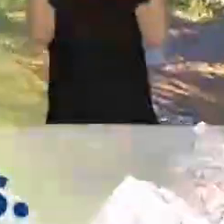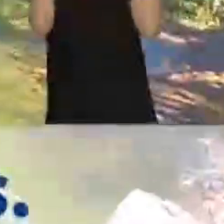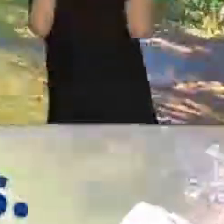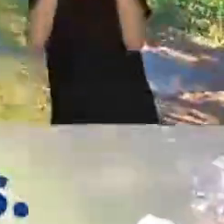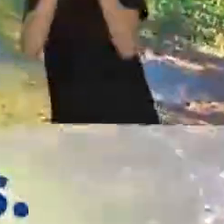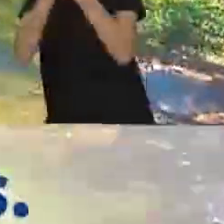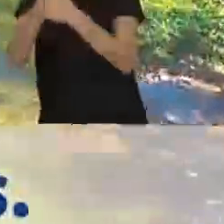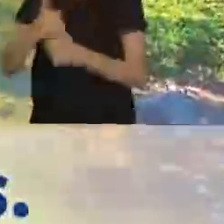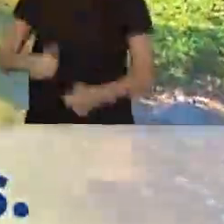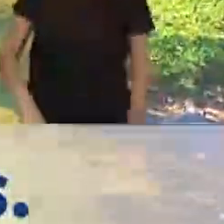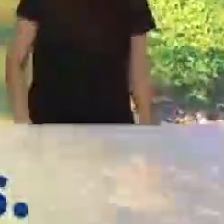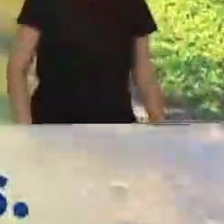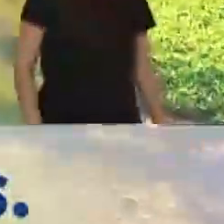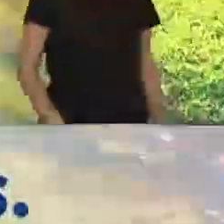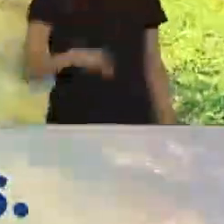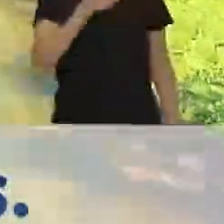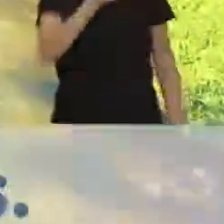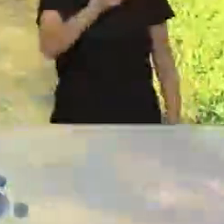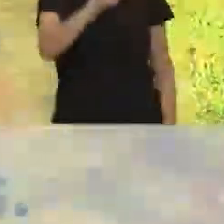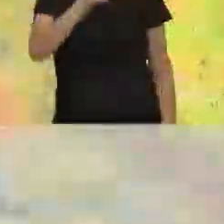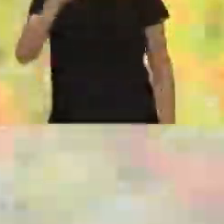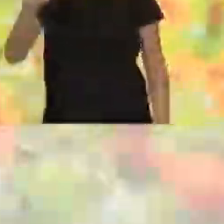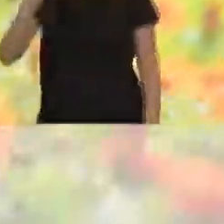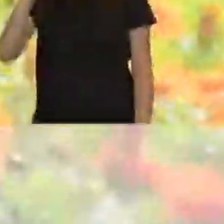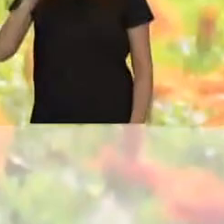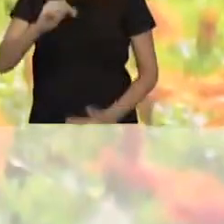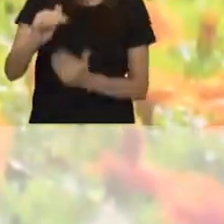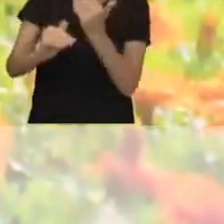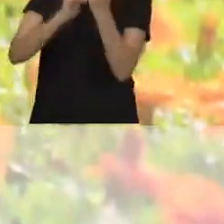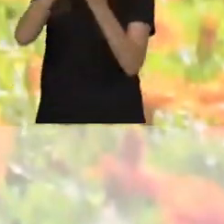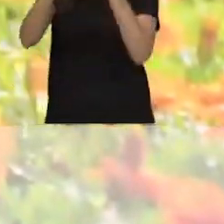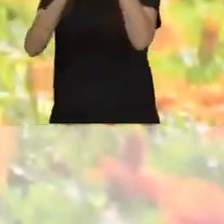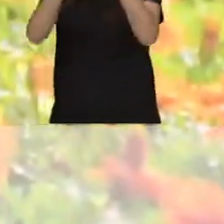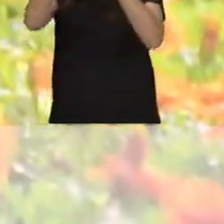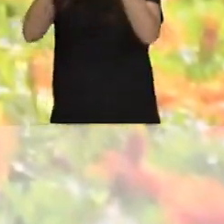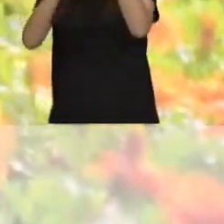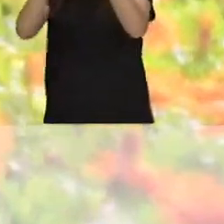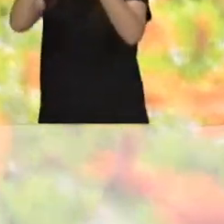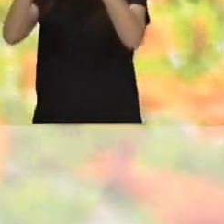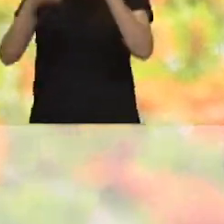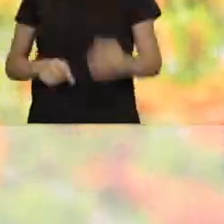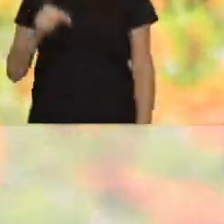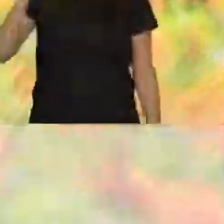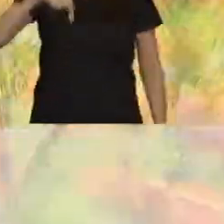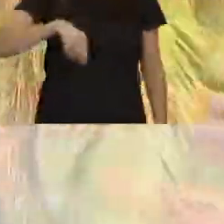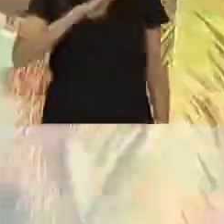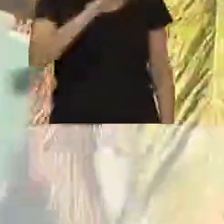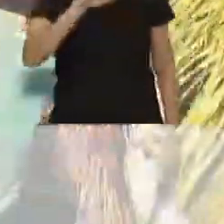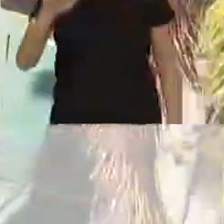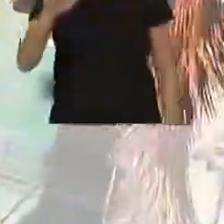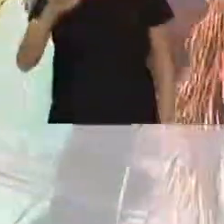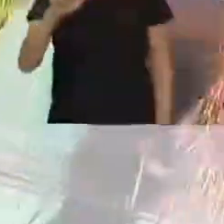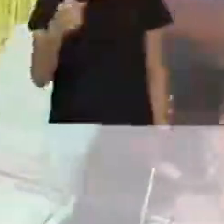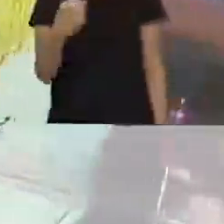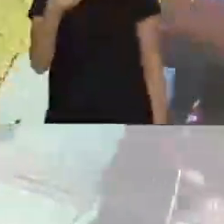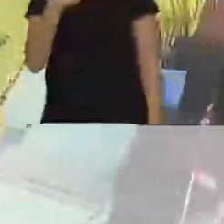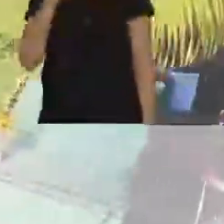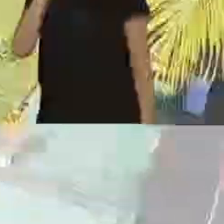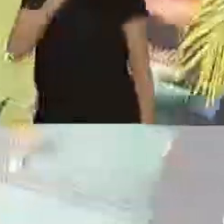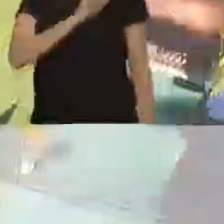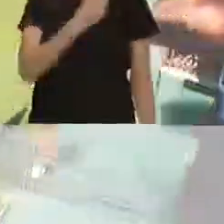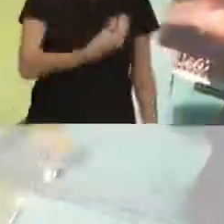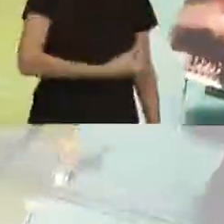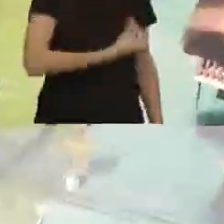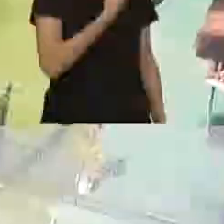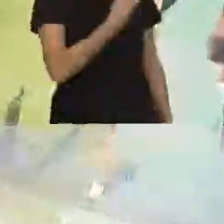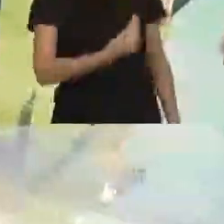tuas belezas. O progresso mora aqui, Blumenau és